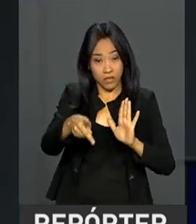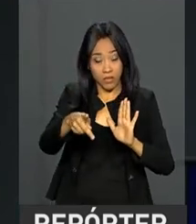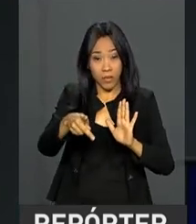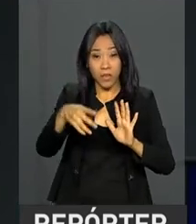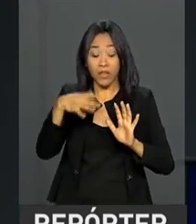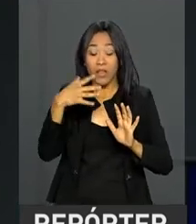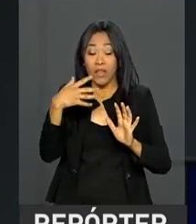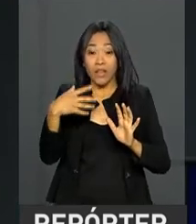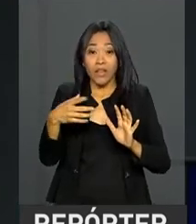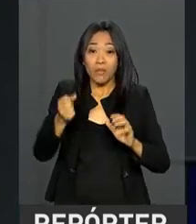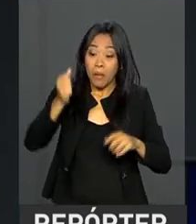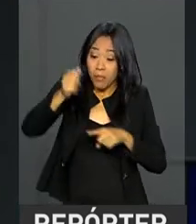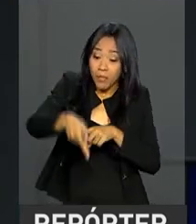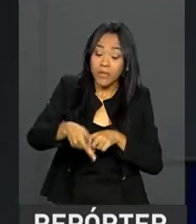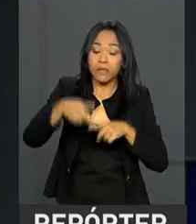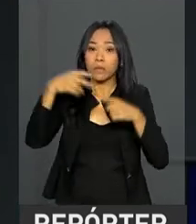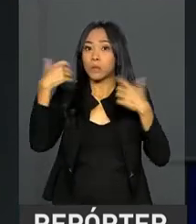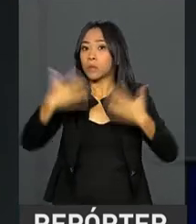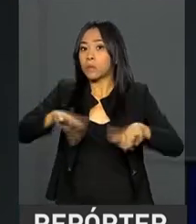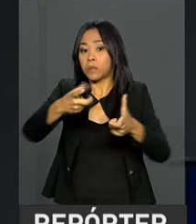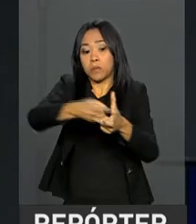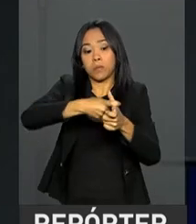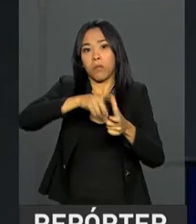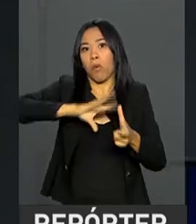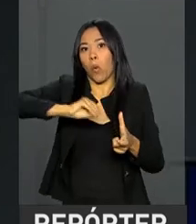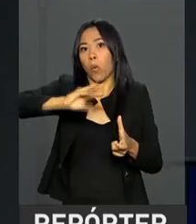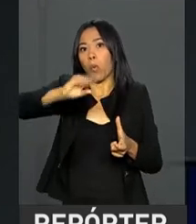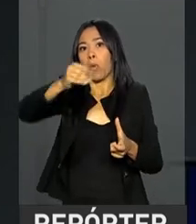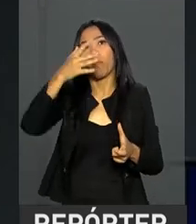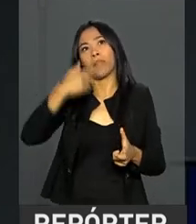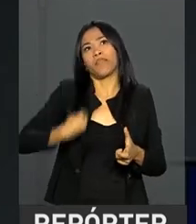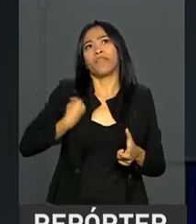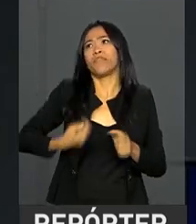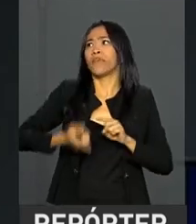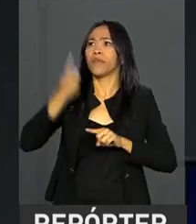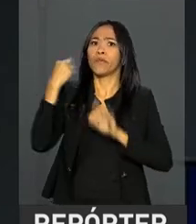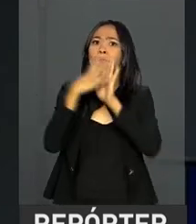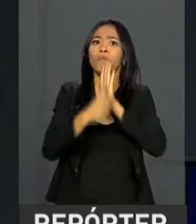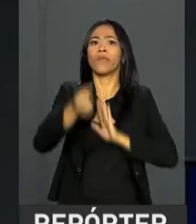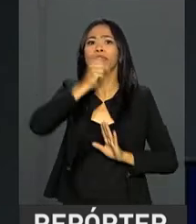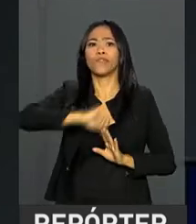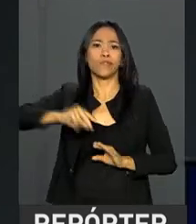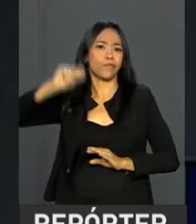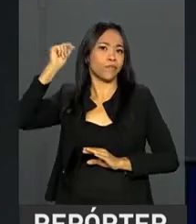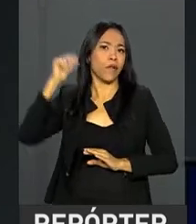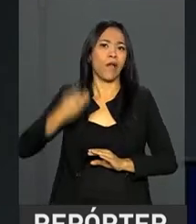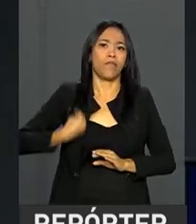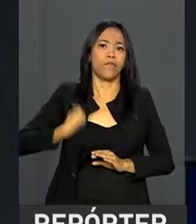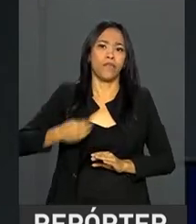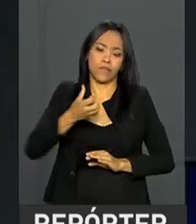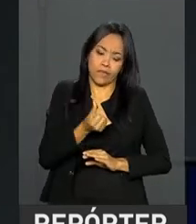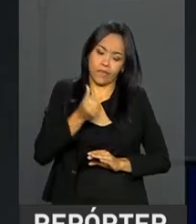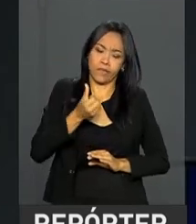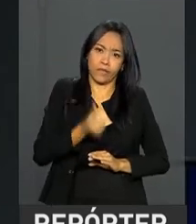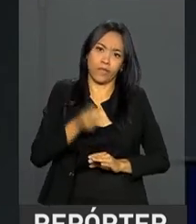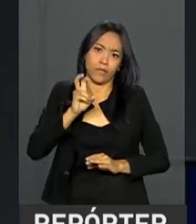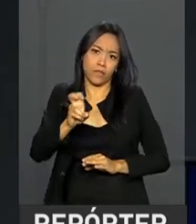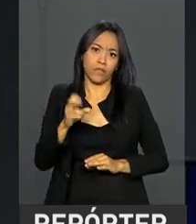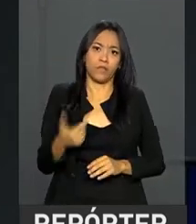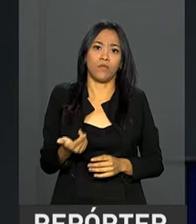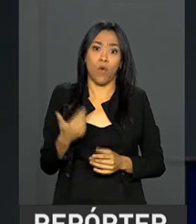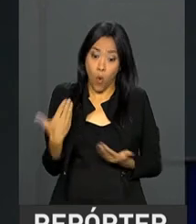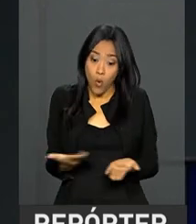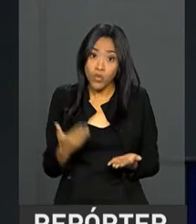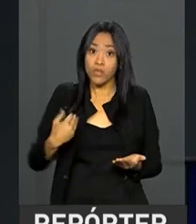pautados por esse período em que o homem vivia até os 60 anos 65 anos hoje vivem 80 ou mais anos